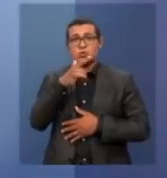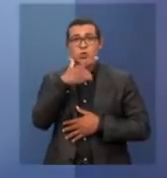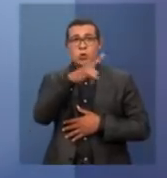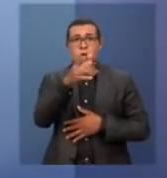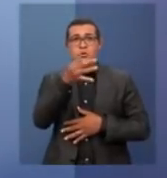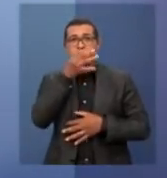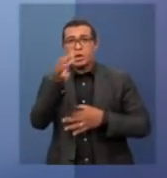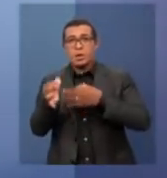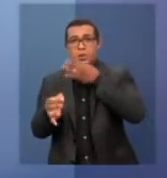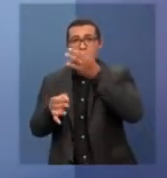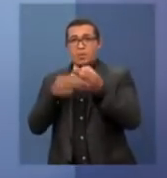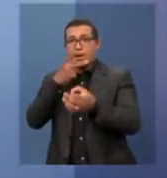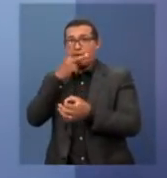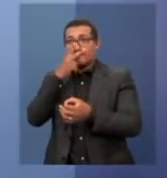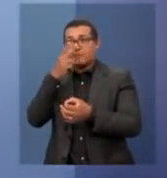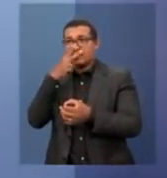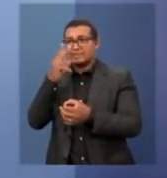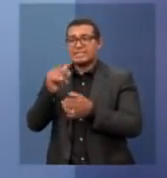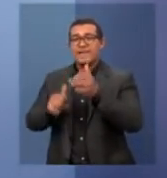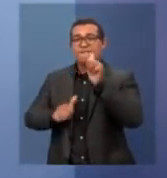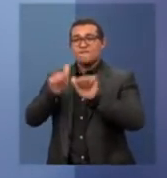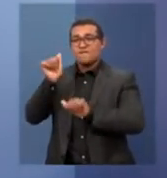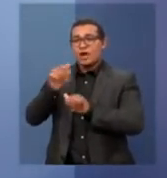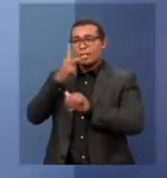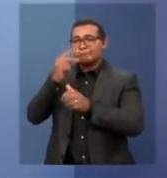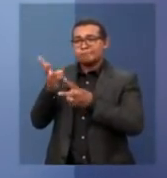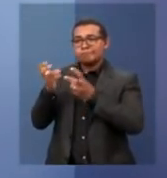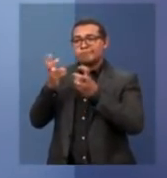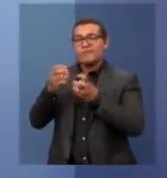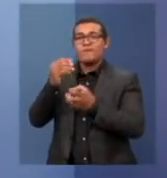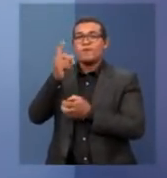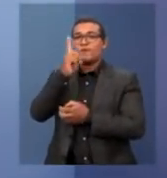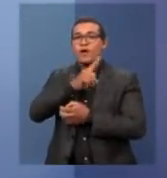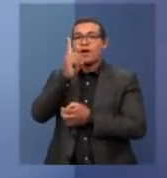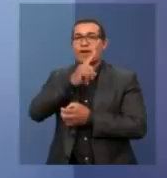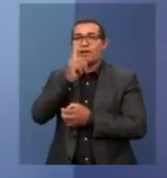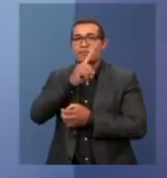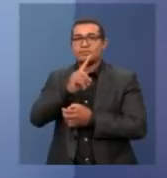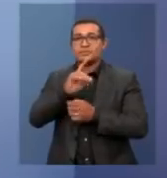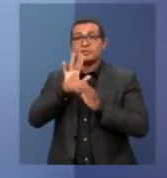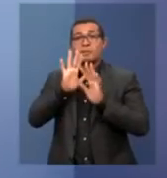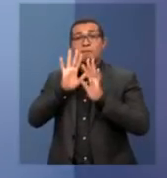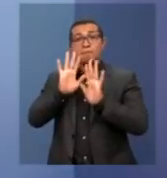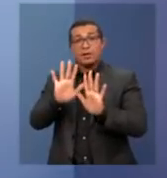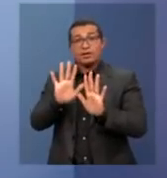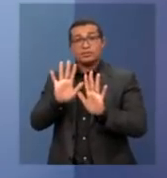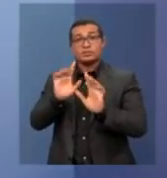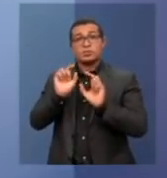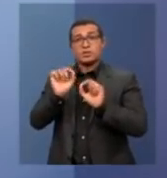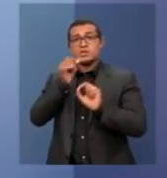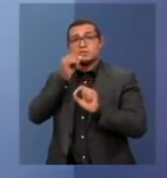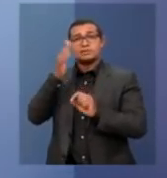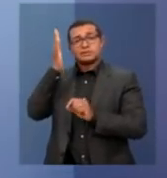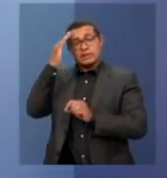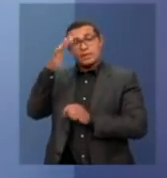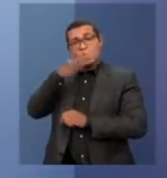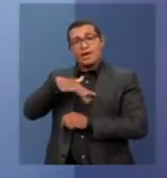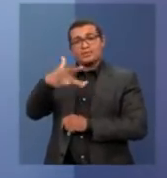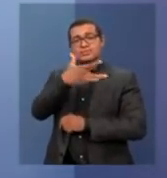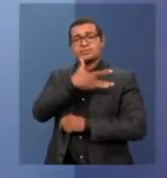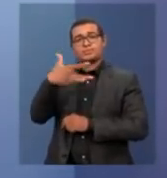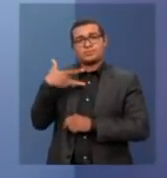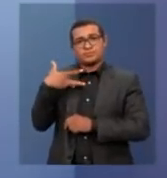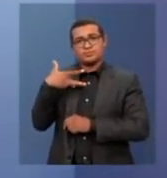áreas é muito mal avaliadas nosso governo área dos infelizmente a diária do de serviço de saúde pública no brasil